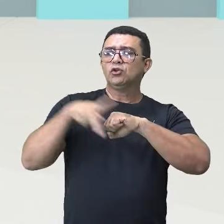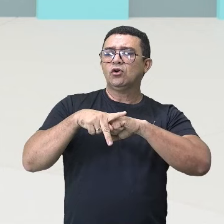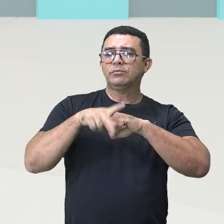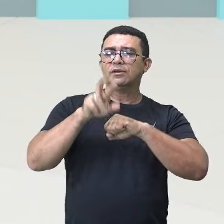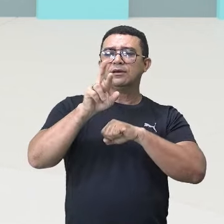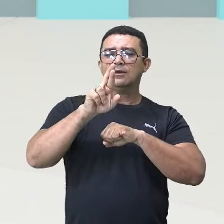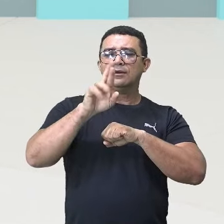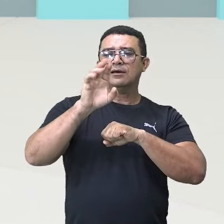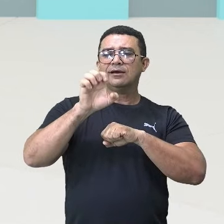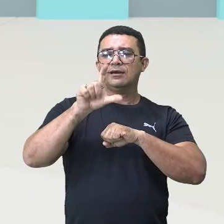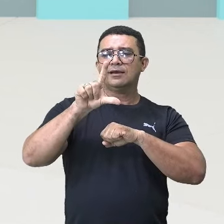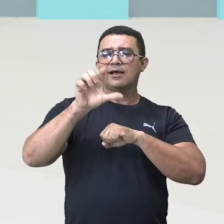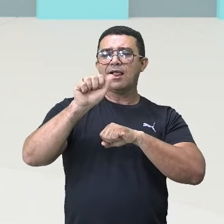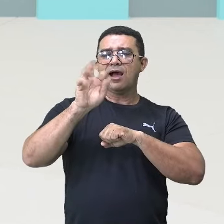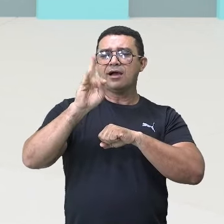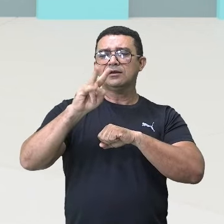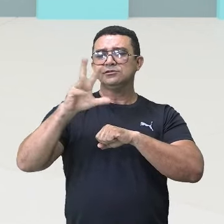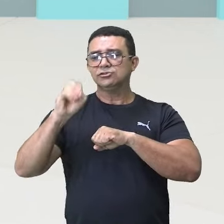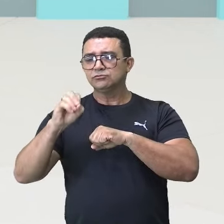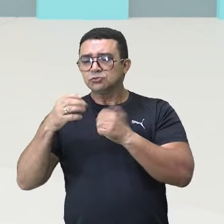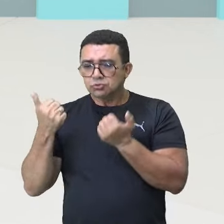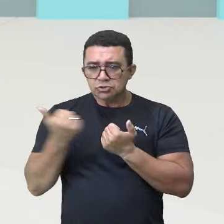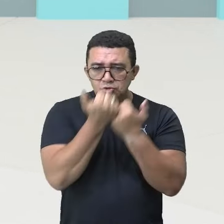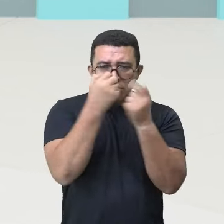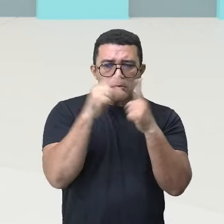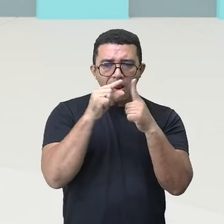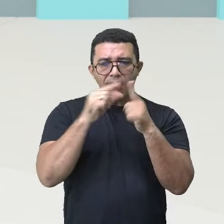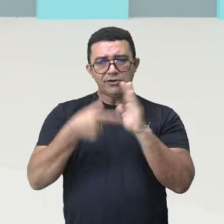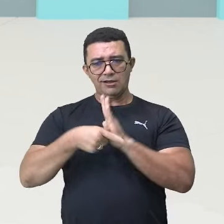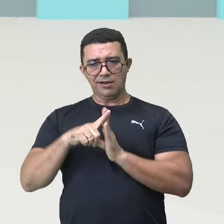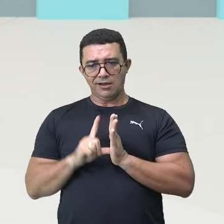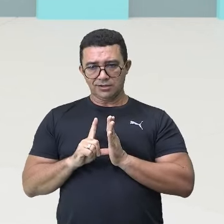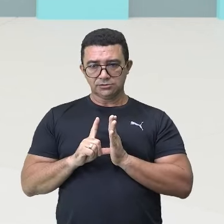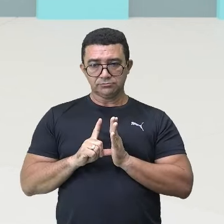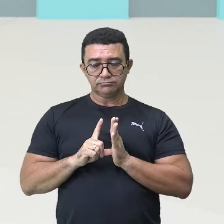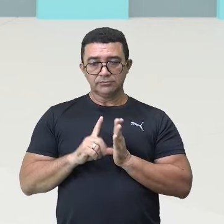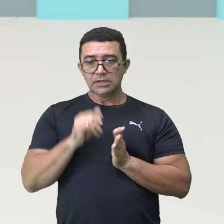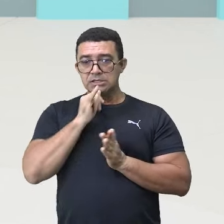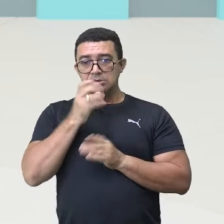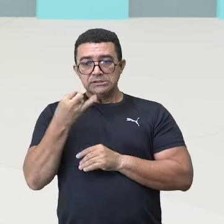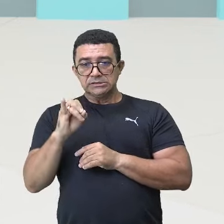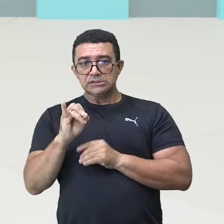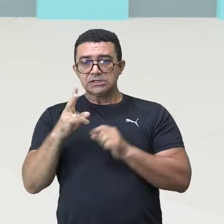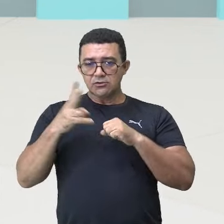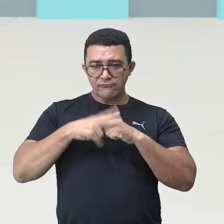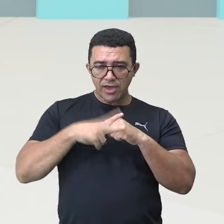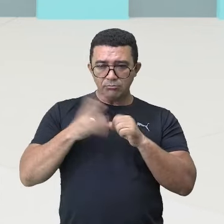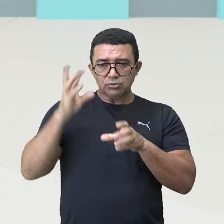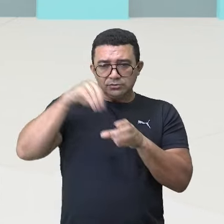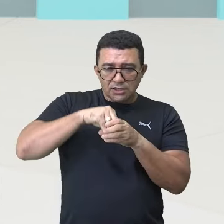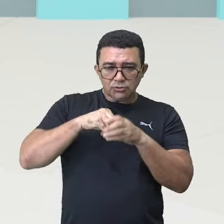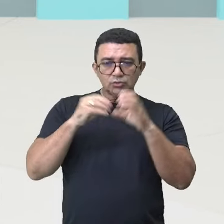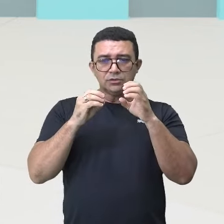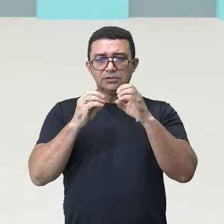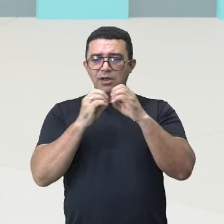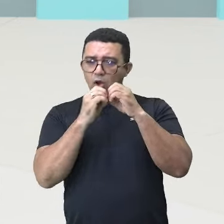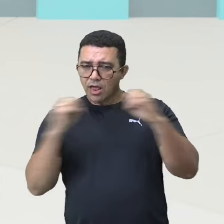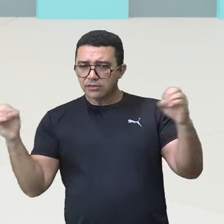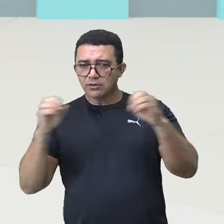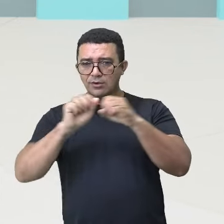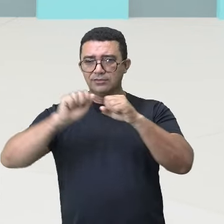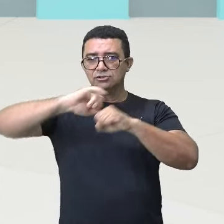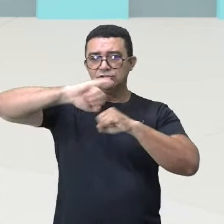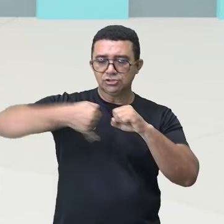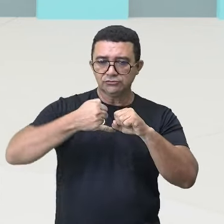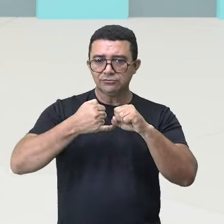retoma substitui o termo anterior e se o verbo dentro da oração adjetiva vier com